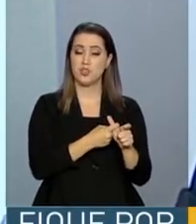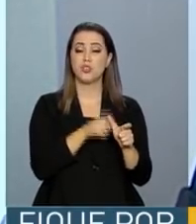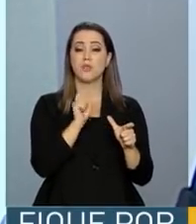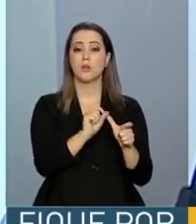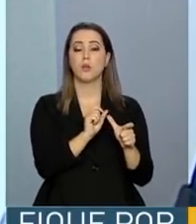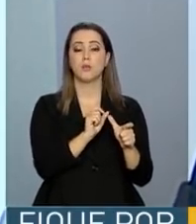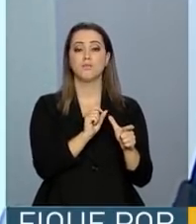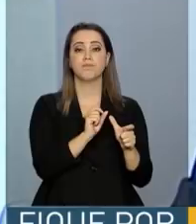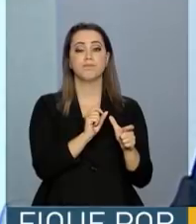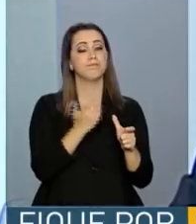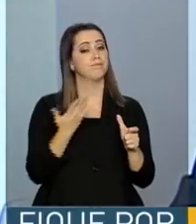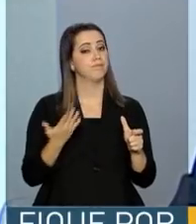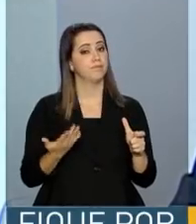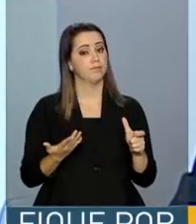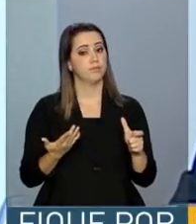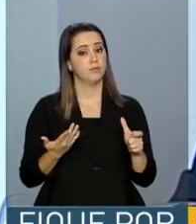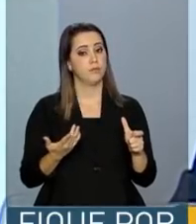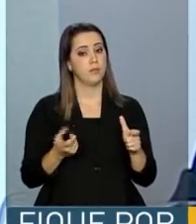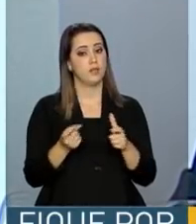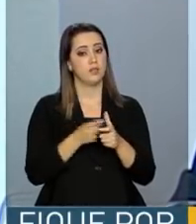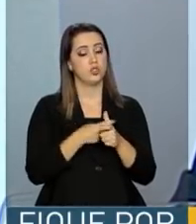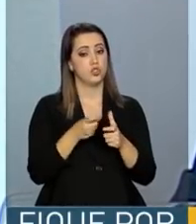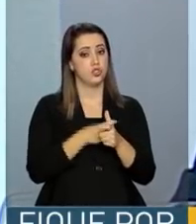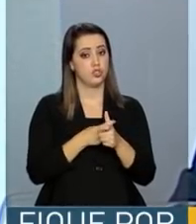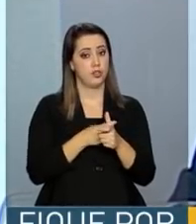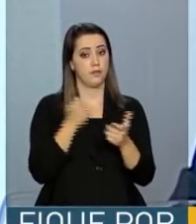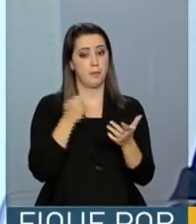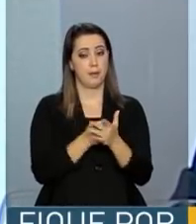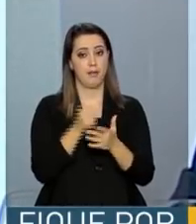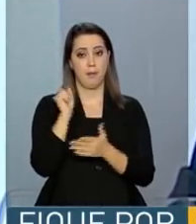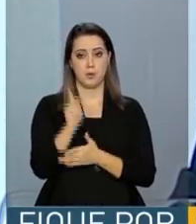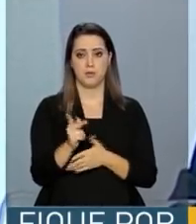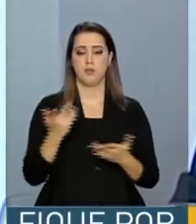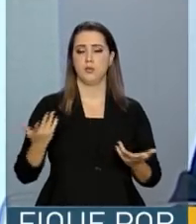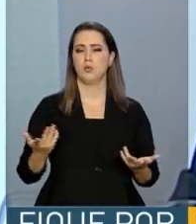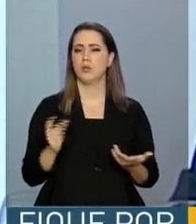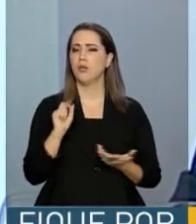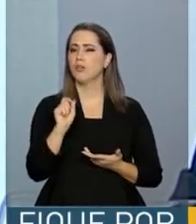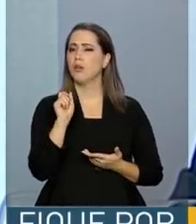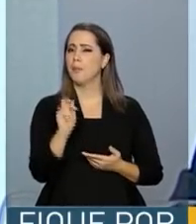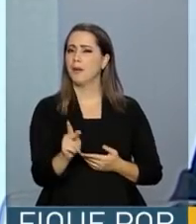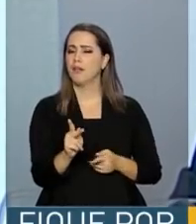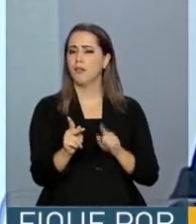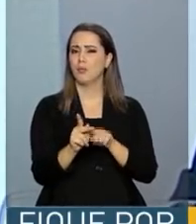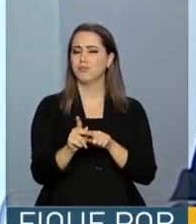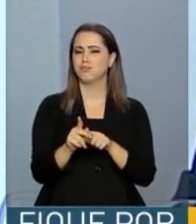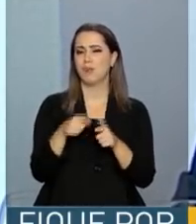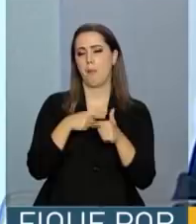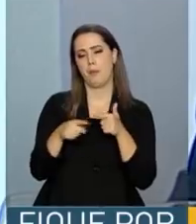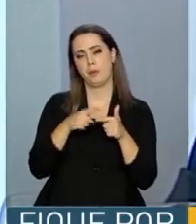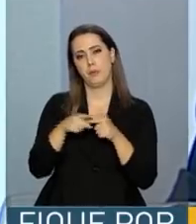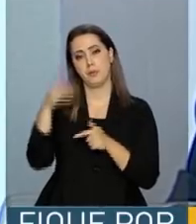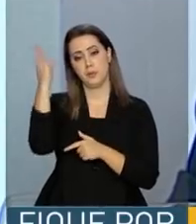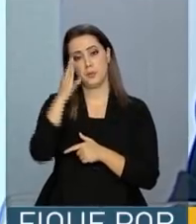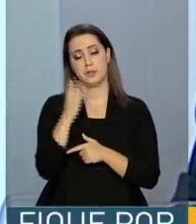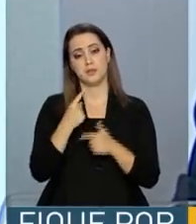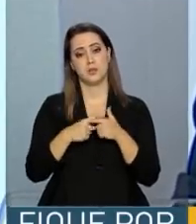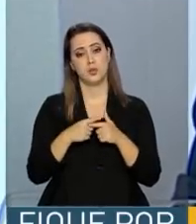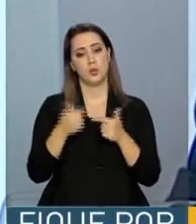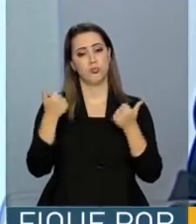baseado exatamente não deves previdenciário que é um déficit previdenciário que prejudica o país prejudica união